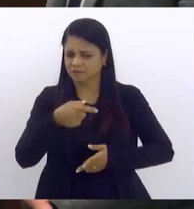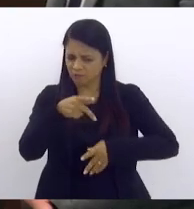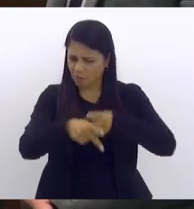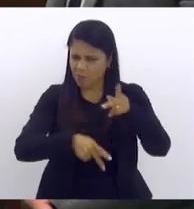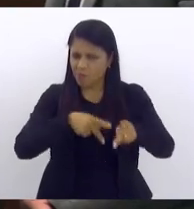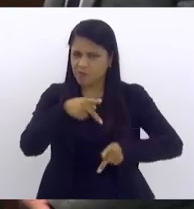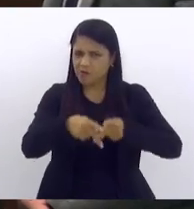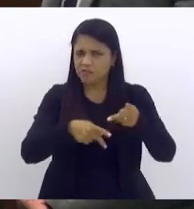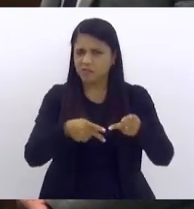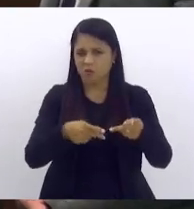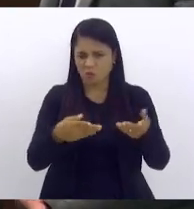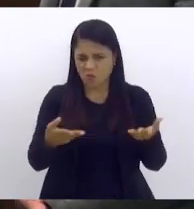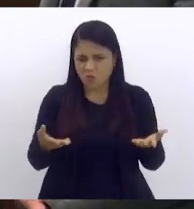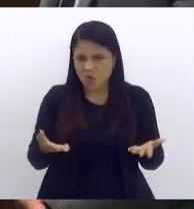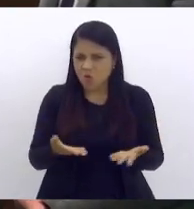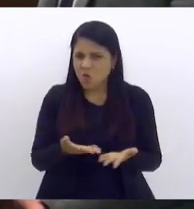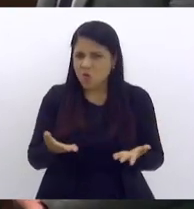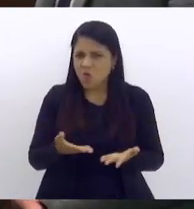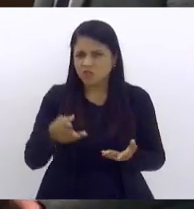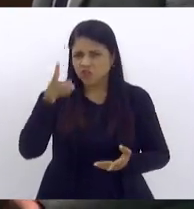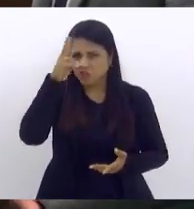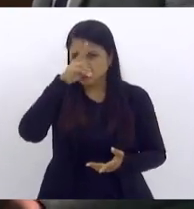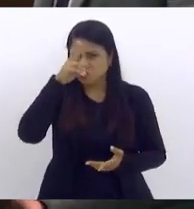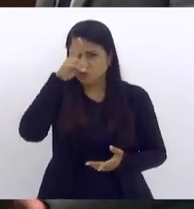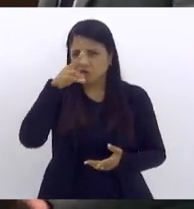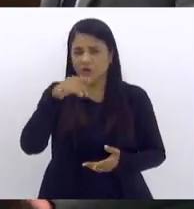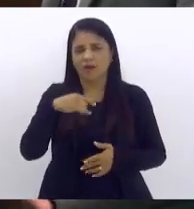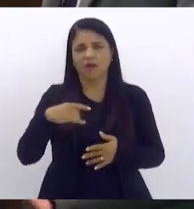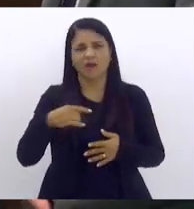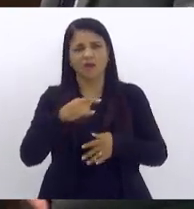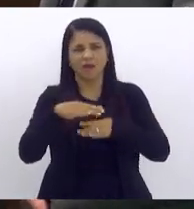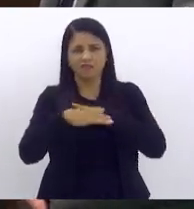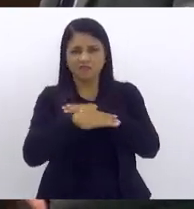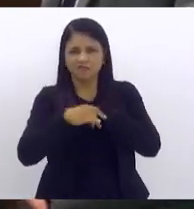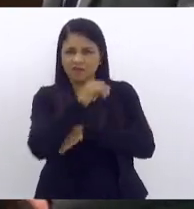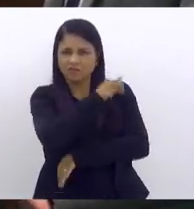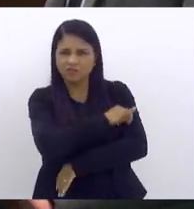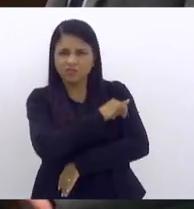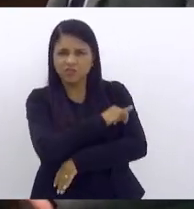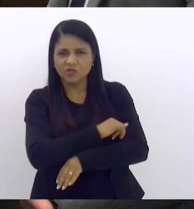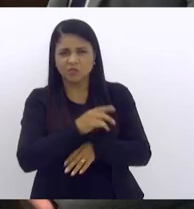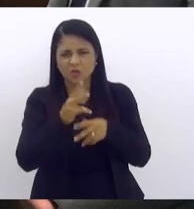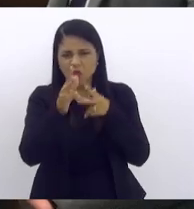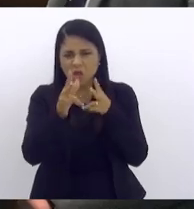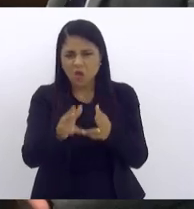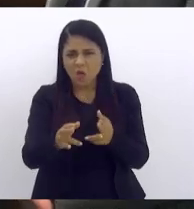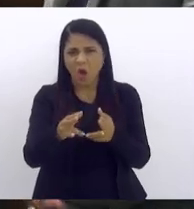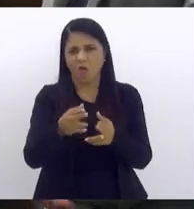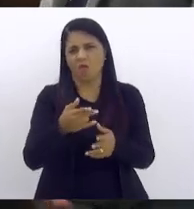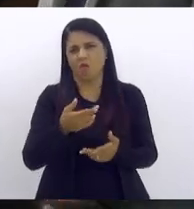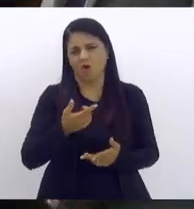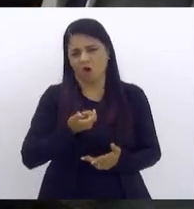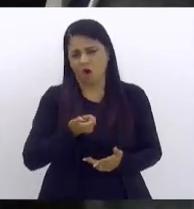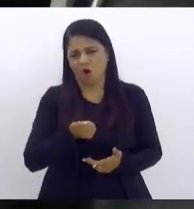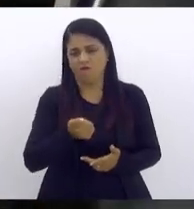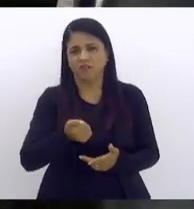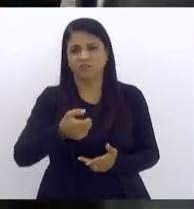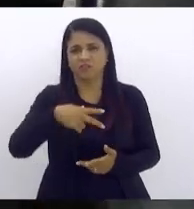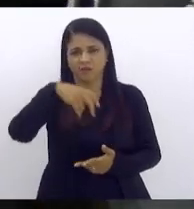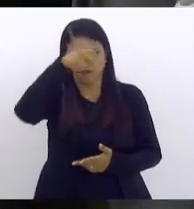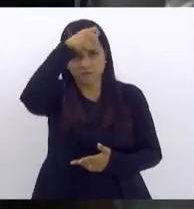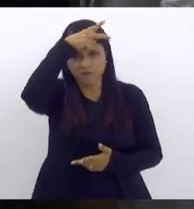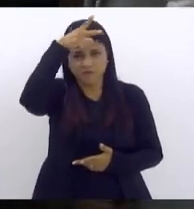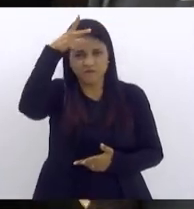história do Rio de Janeiro como se vê hoje com o senhor prefeito Eduardo Paes. Mas vou além, senhor presidente. Quando eu digo